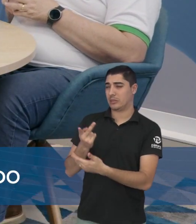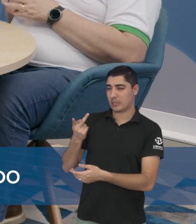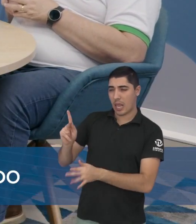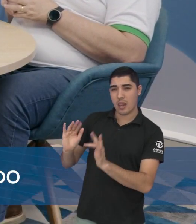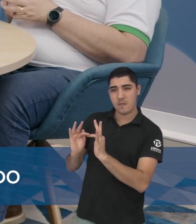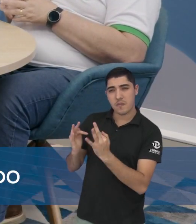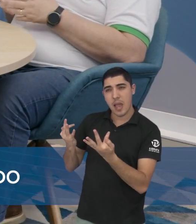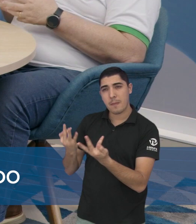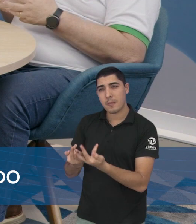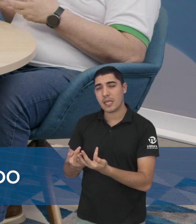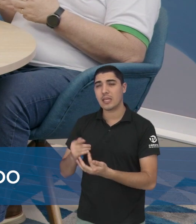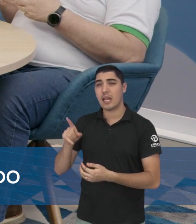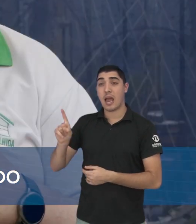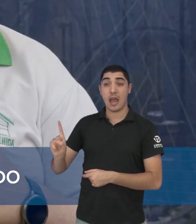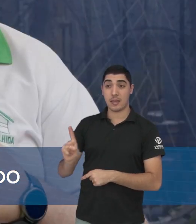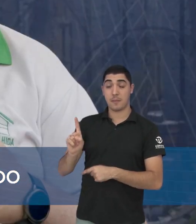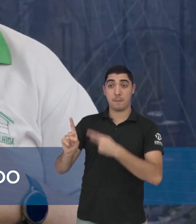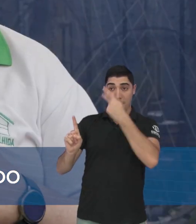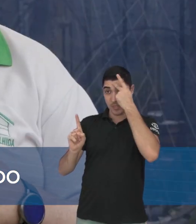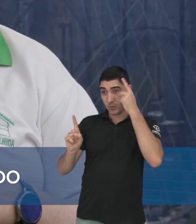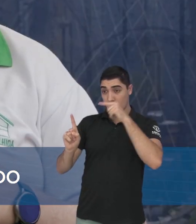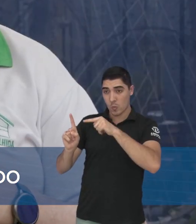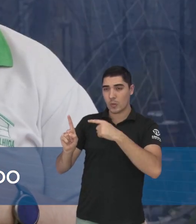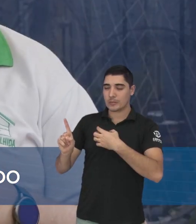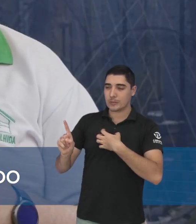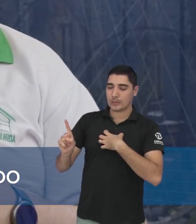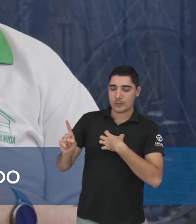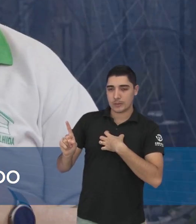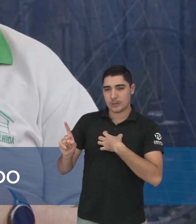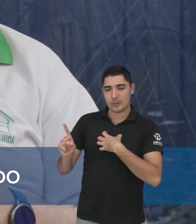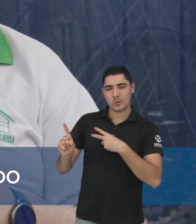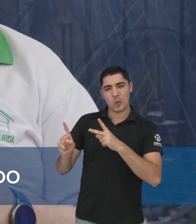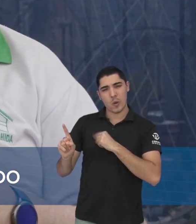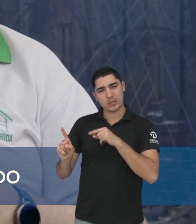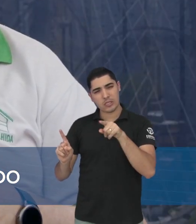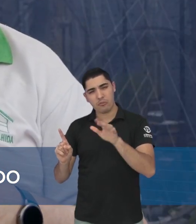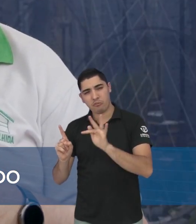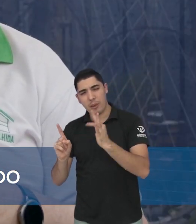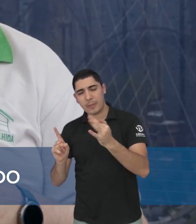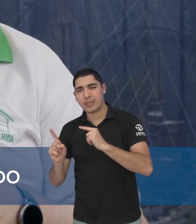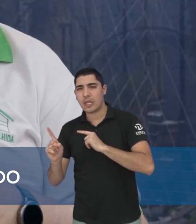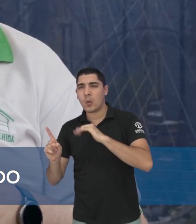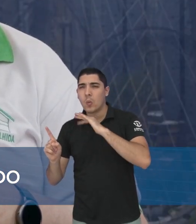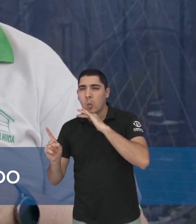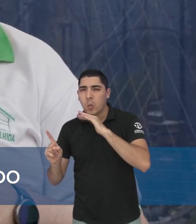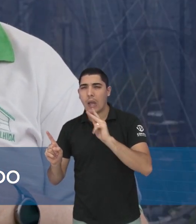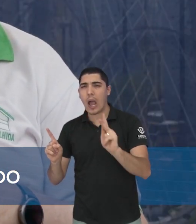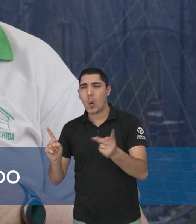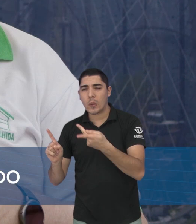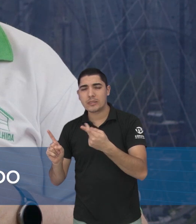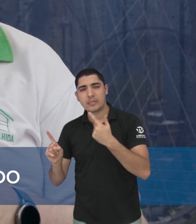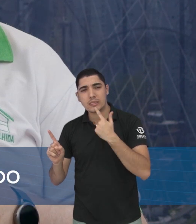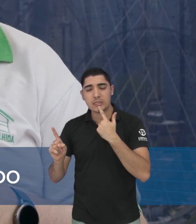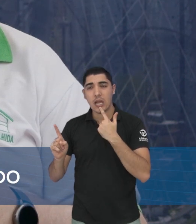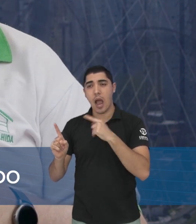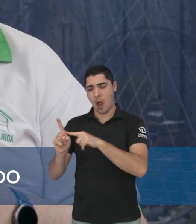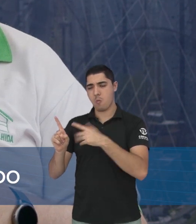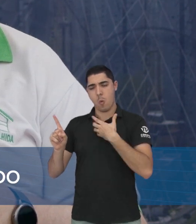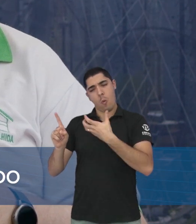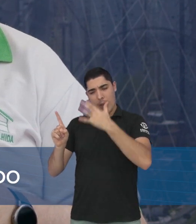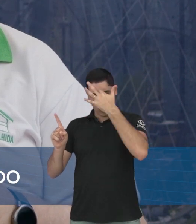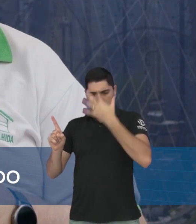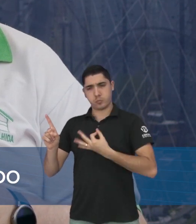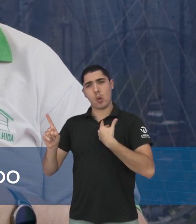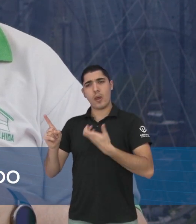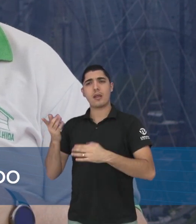aí contagia, mexe muito com o coração da gente, porque a pessoa, a gente percebe que em determinado momento da vida ela tinha